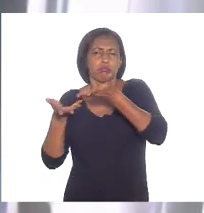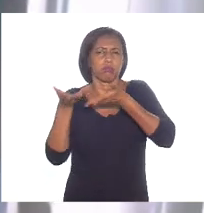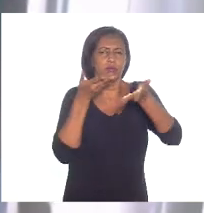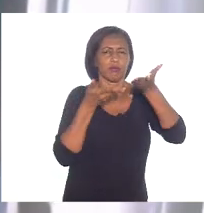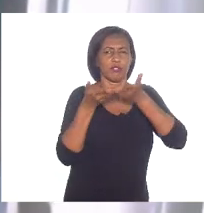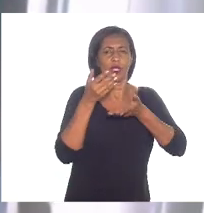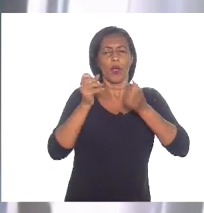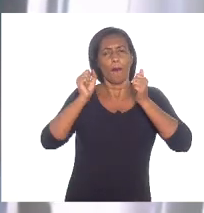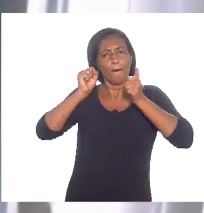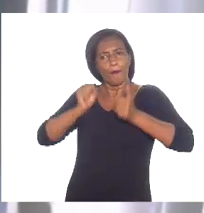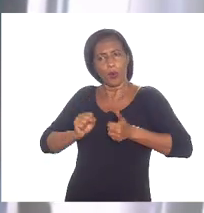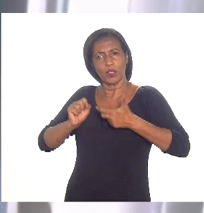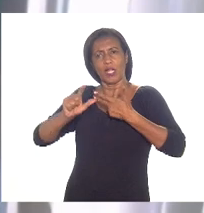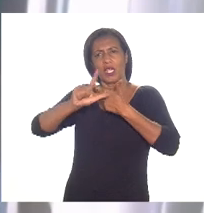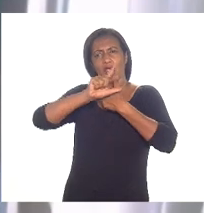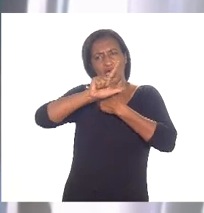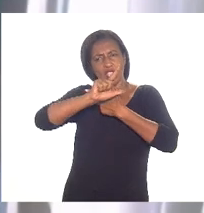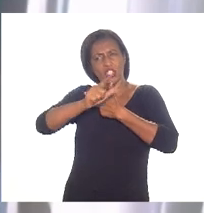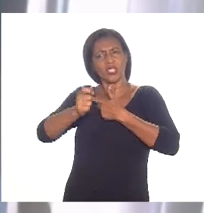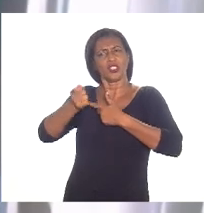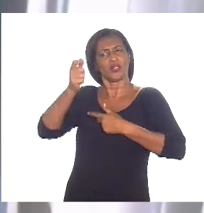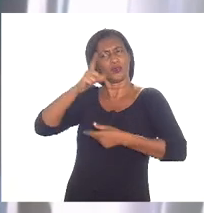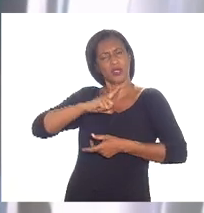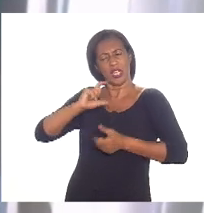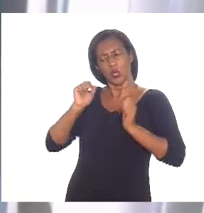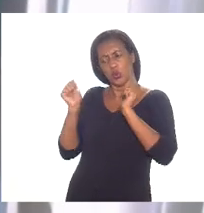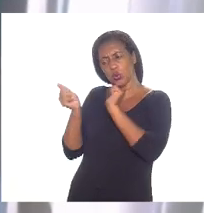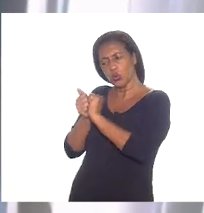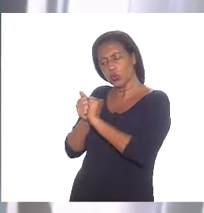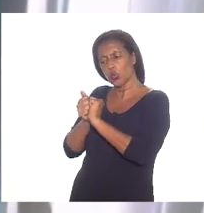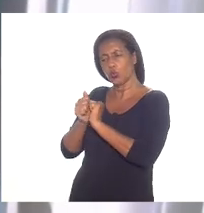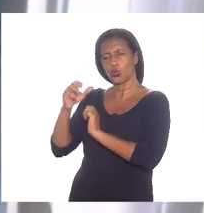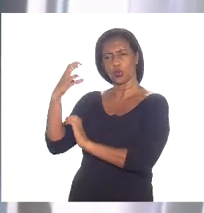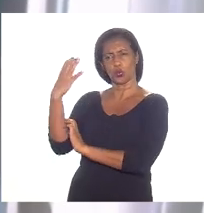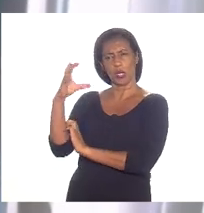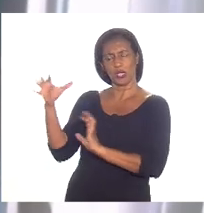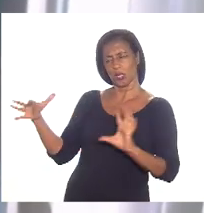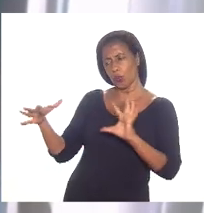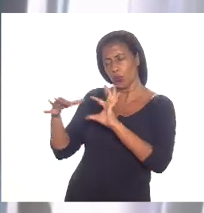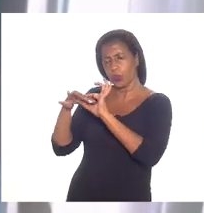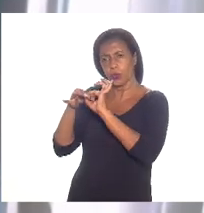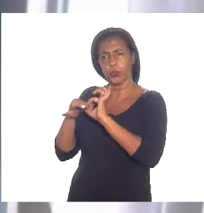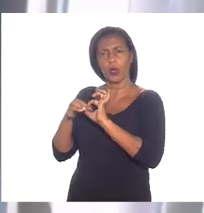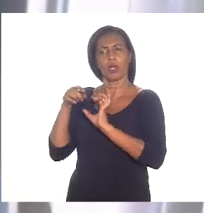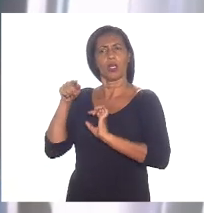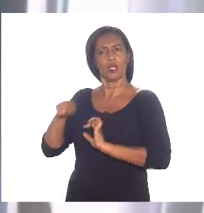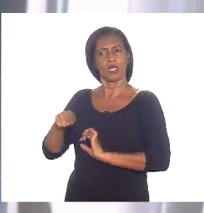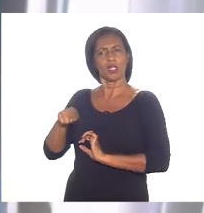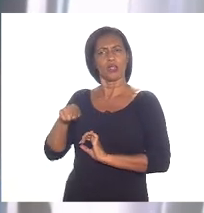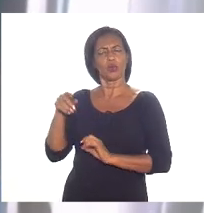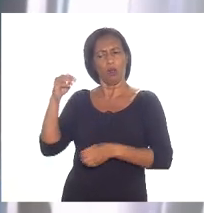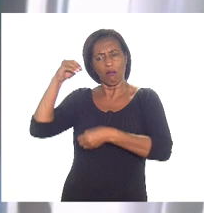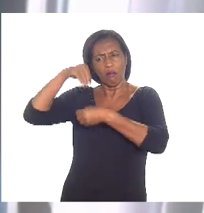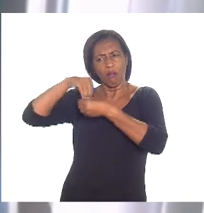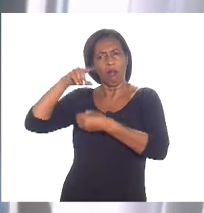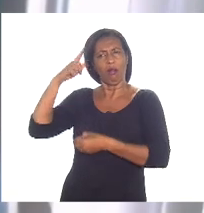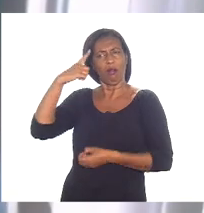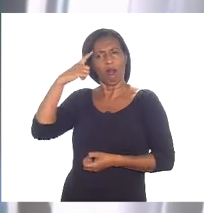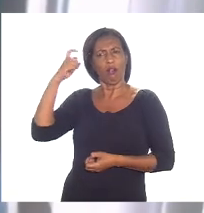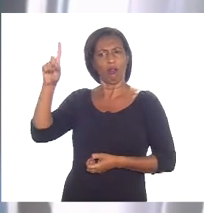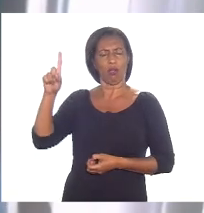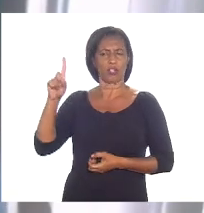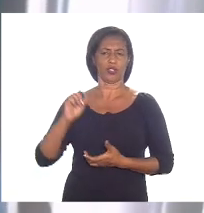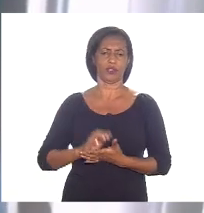Poder Legislativo vem estabelecendo com a comunidade científica fluminense. E esse projeto, portanto, se insere nessa lógica. Né? É mais uma agenda